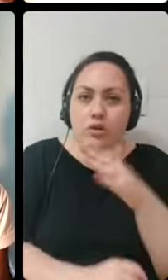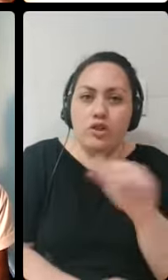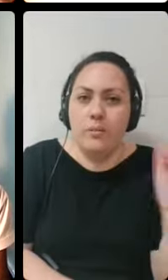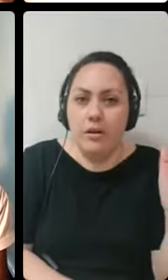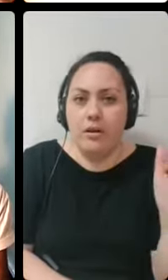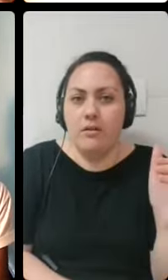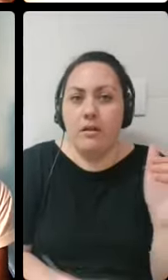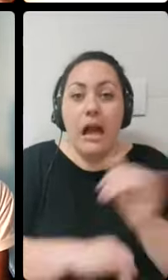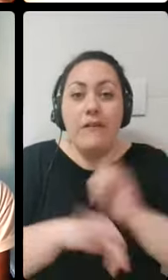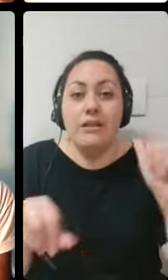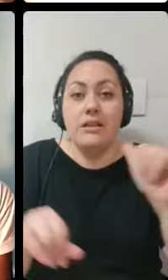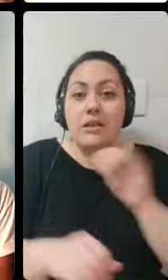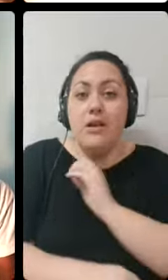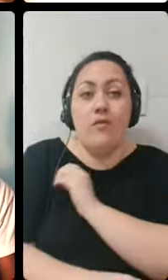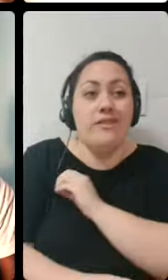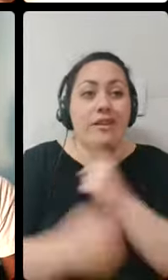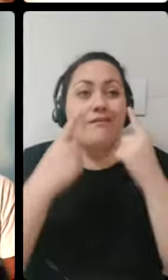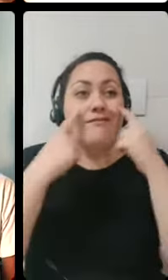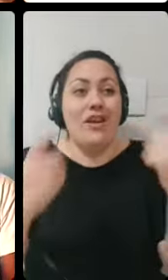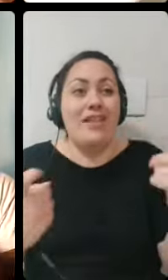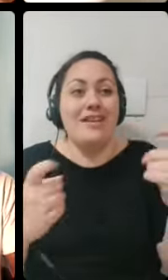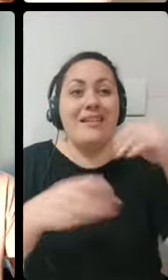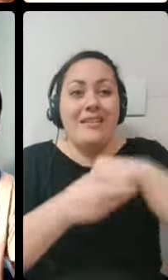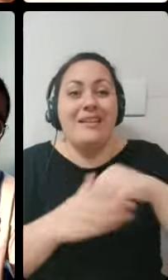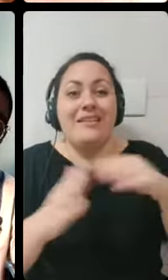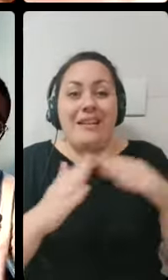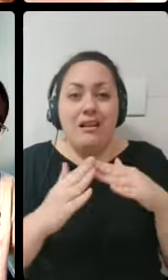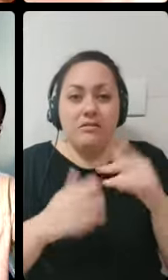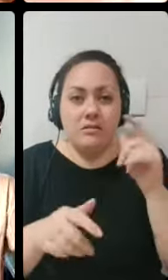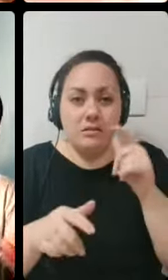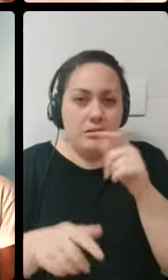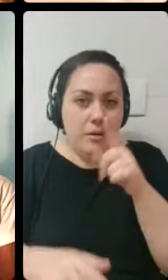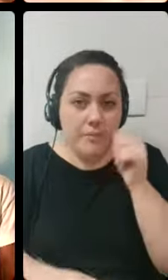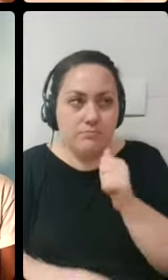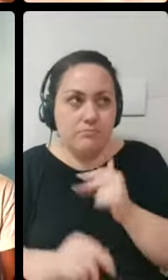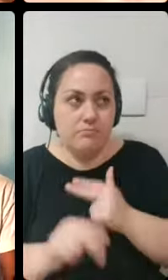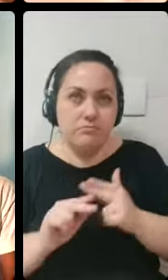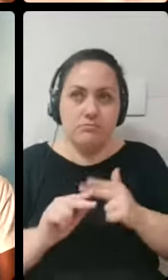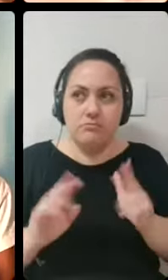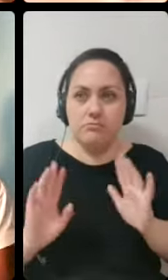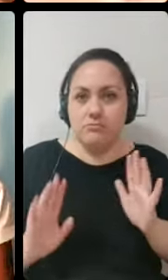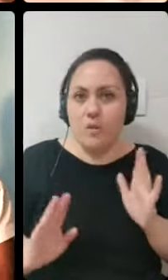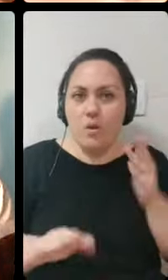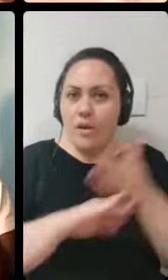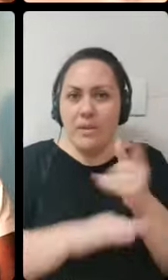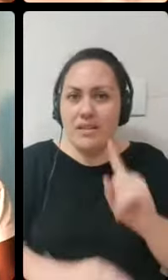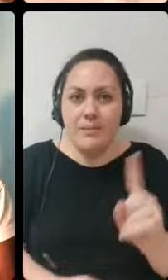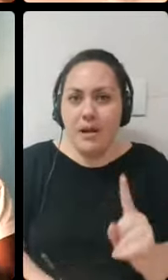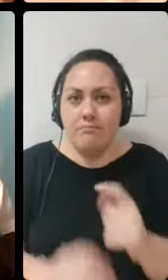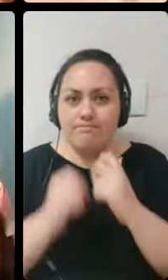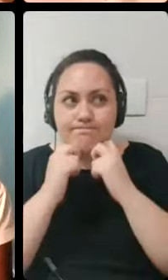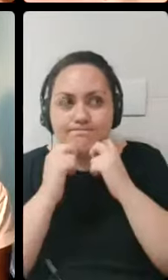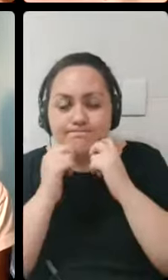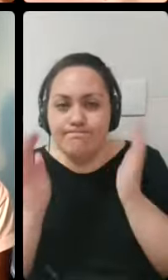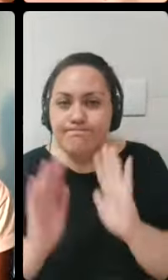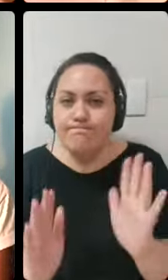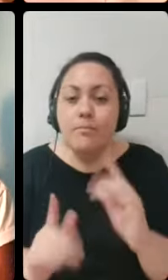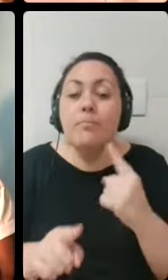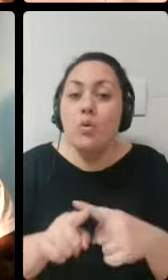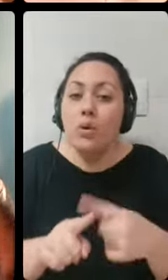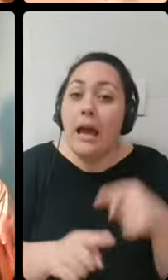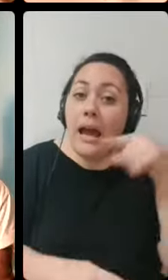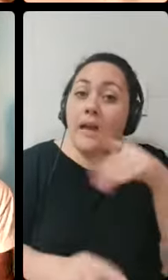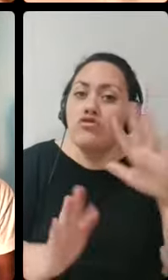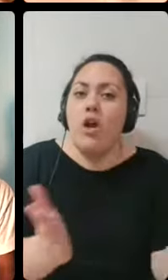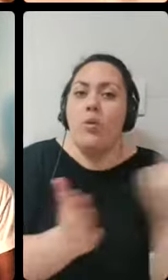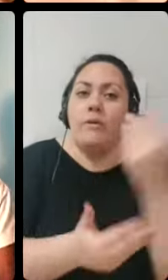doméstica, né? Ninguém vai ir. Elas não vão, não tem como, né, chamar as pessoas assim, porque elas provavelmente estão passando por alguma situação dentro de